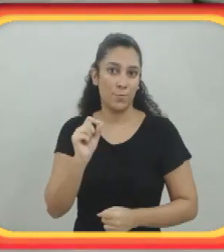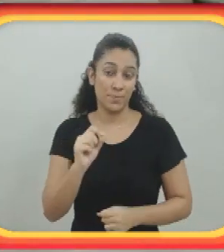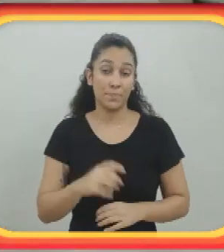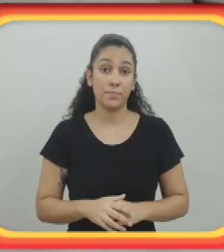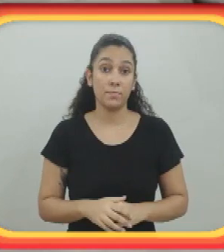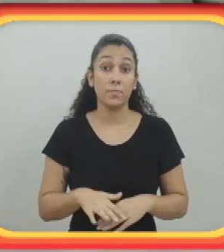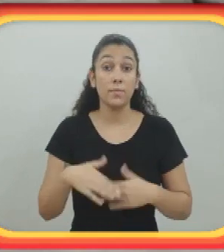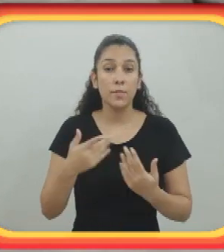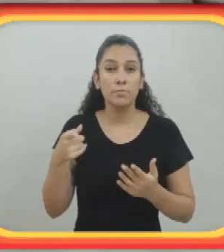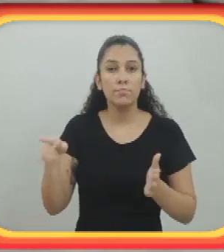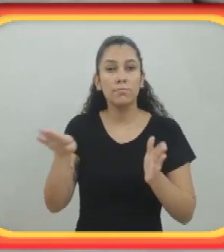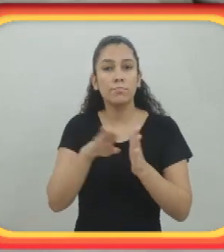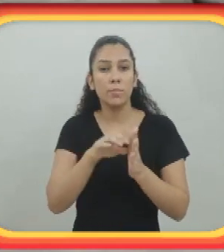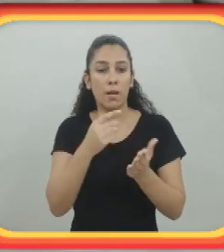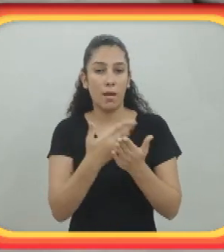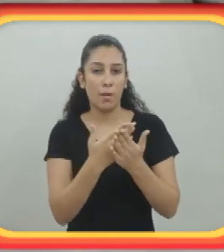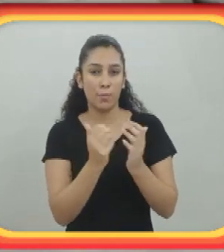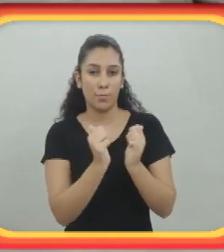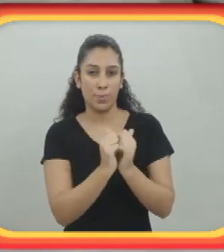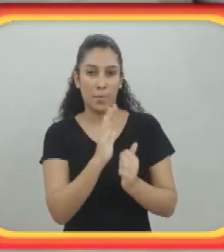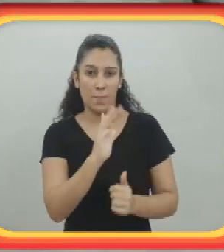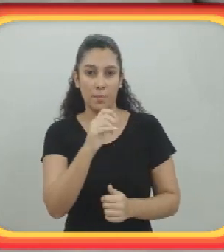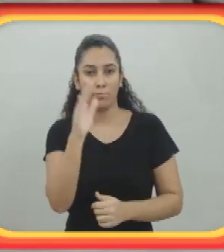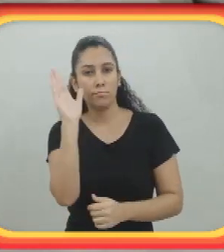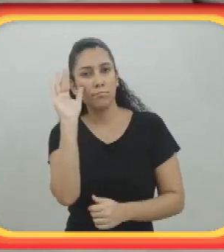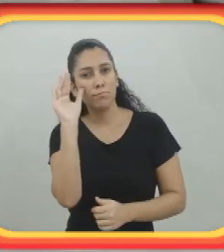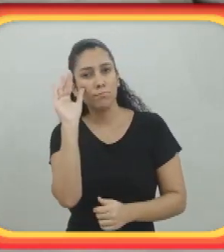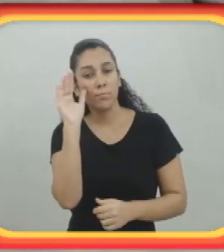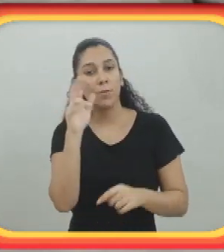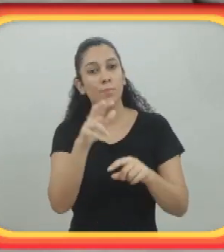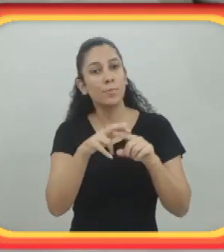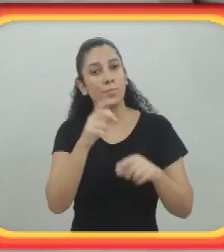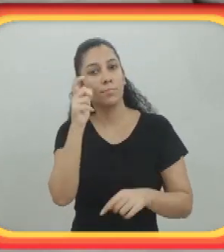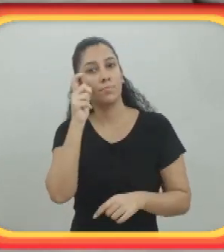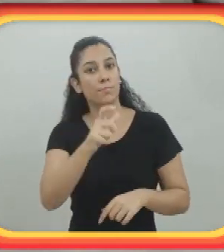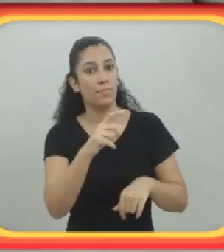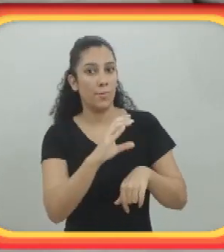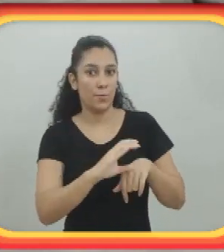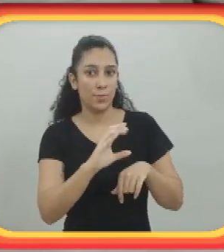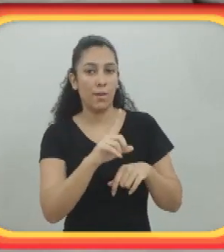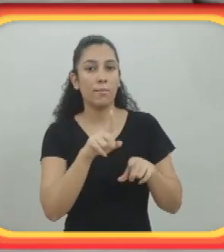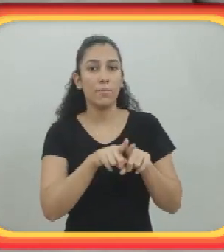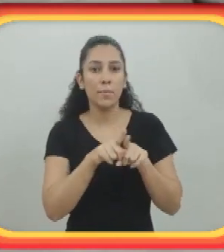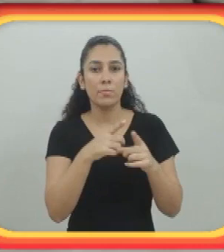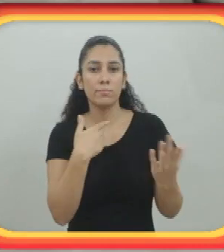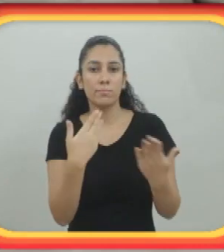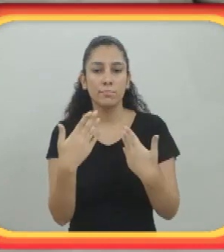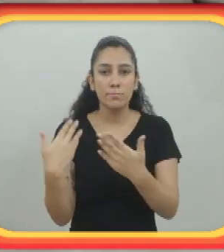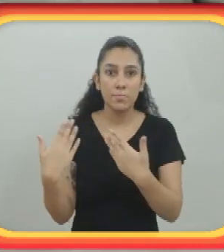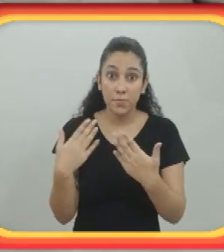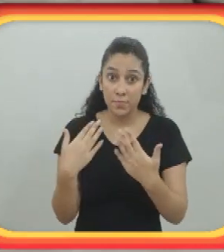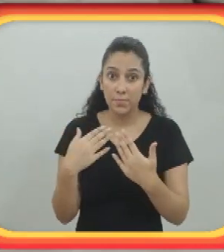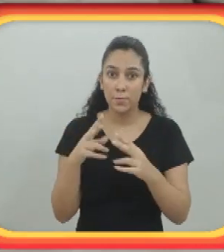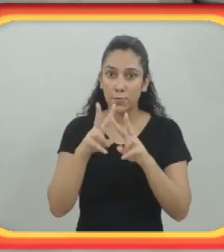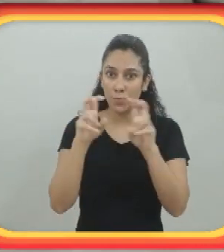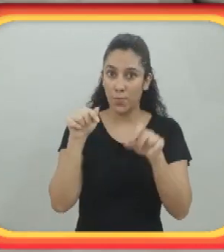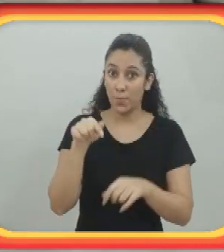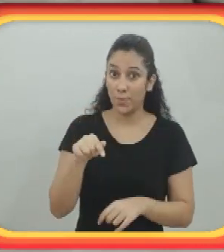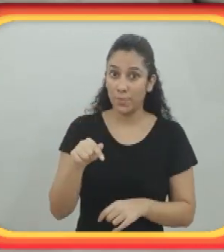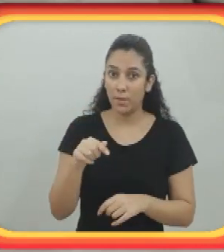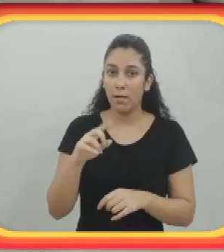a assistir, né, algumas aulas com a mãe. E aí se interessou pelo